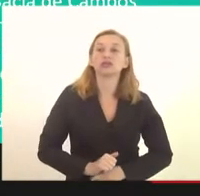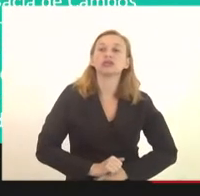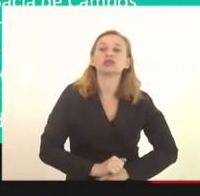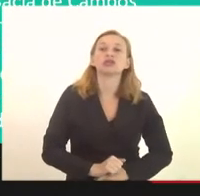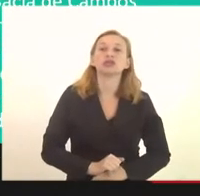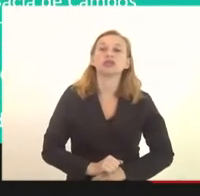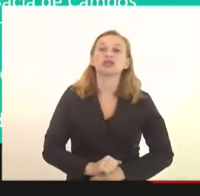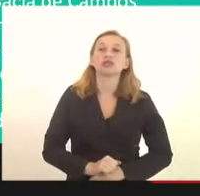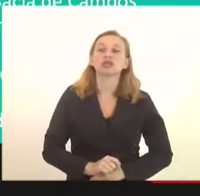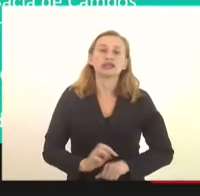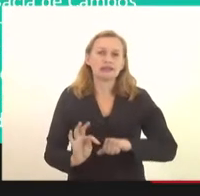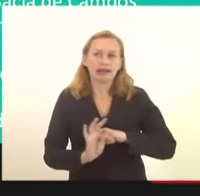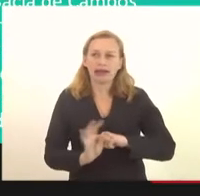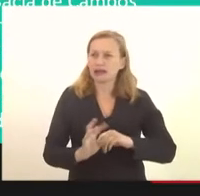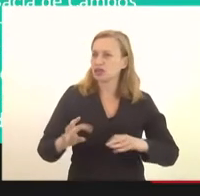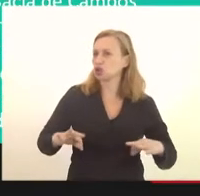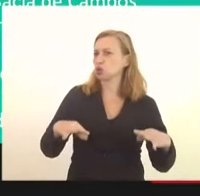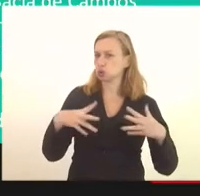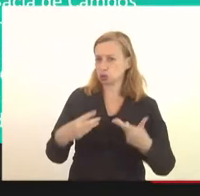técnica,